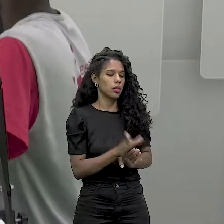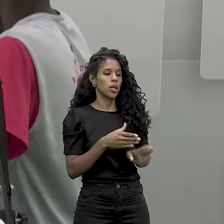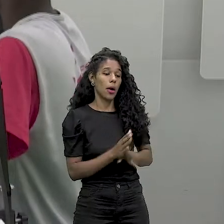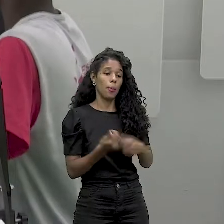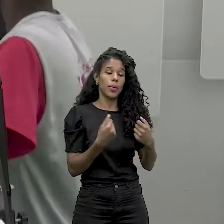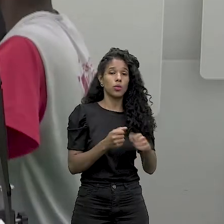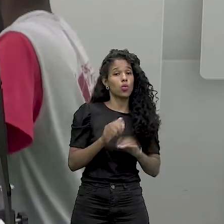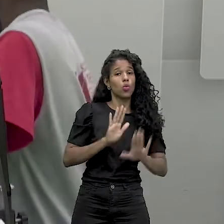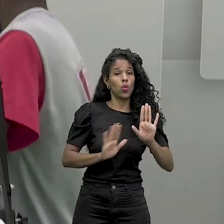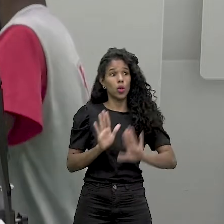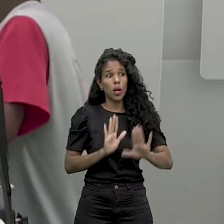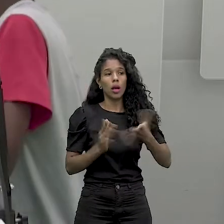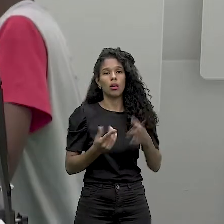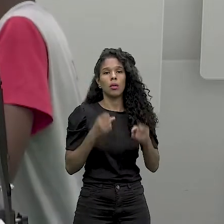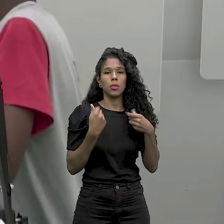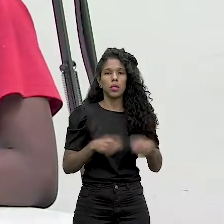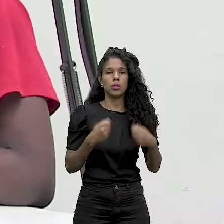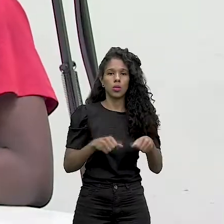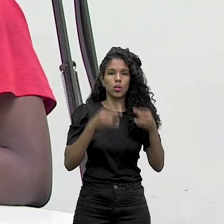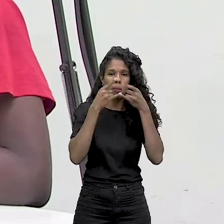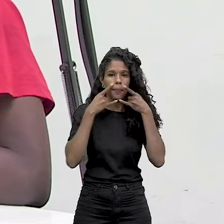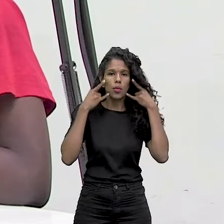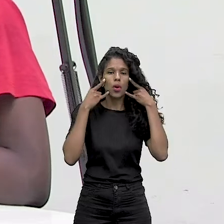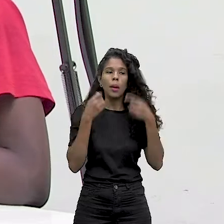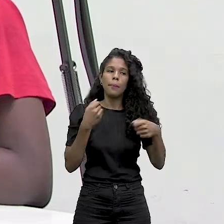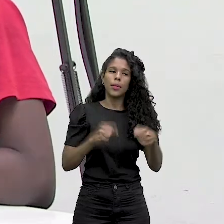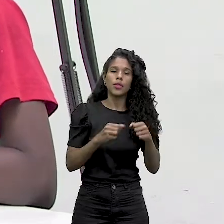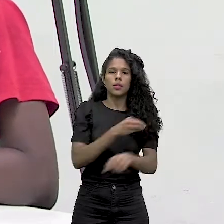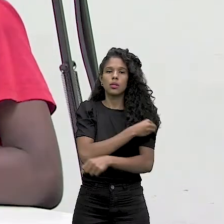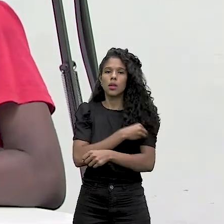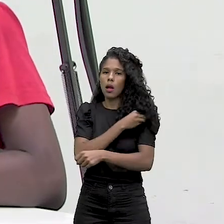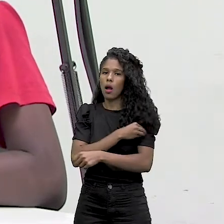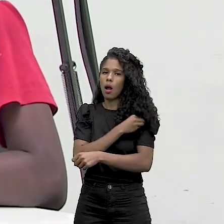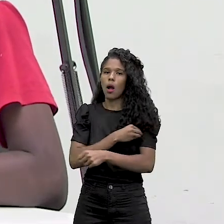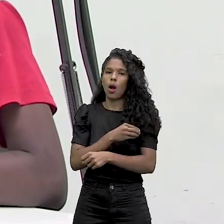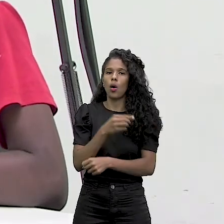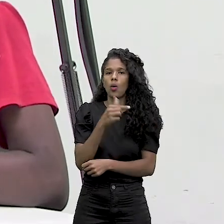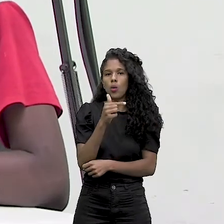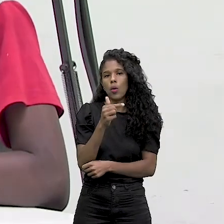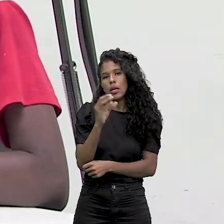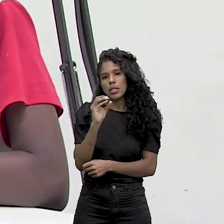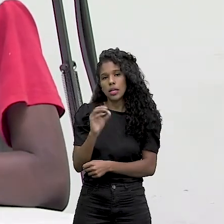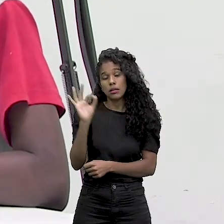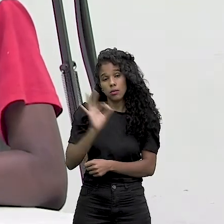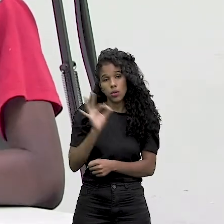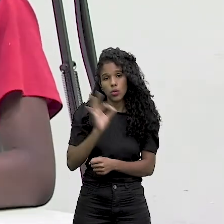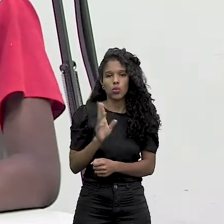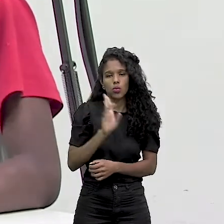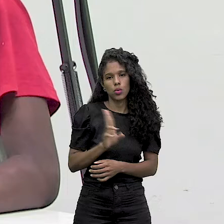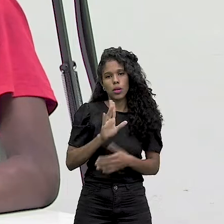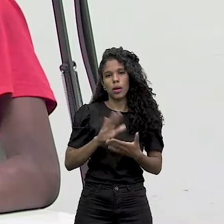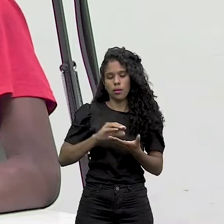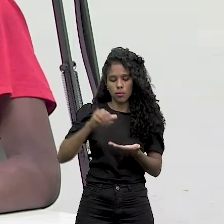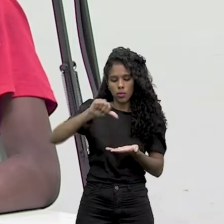você acha, o que você... Bom, é um assunto muito interessante, né? Assim, a gente falando de frente, né? É um